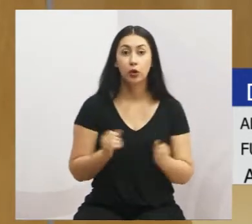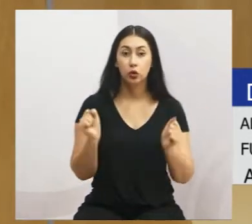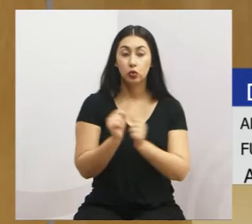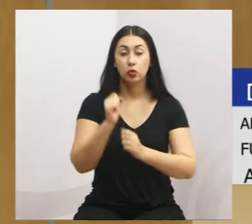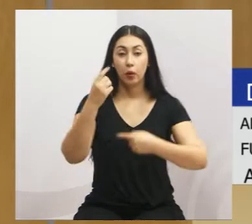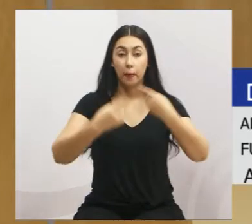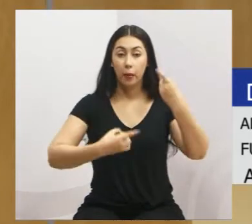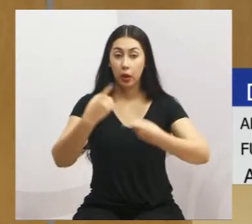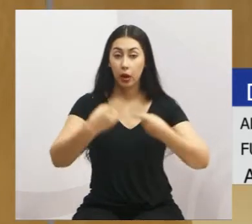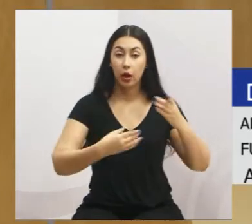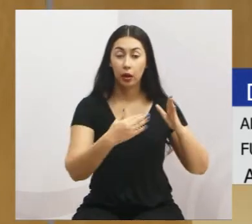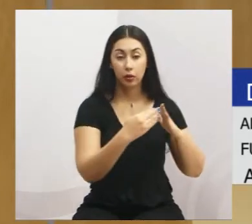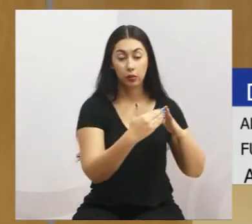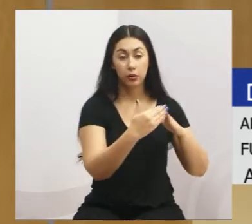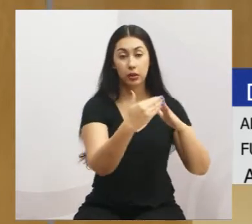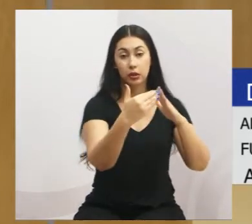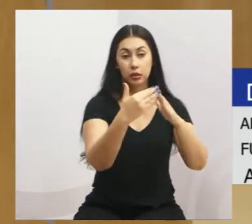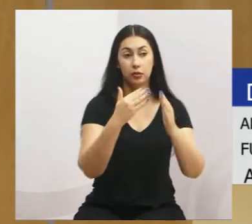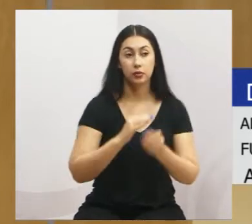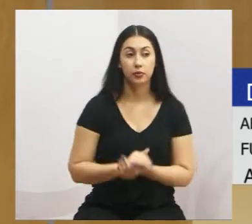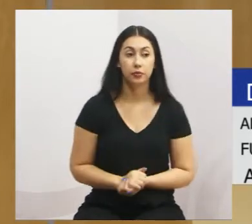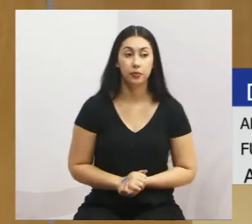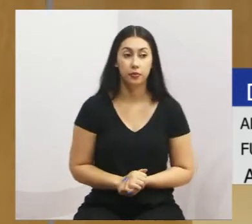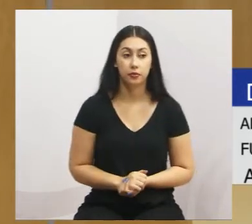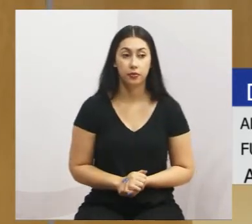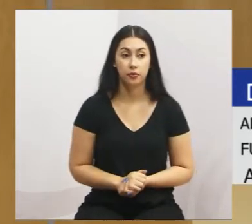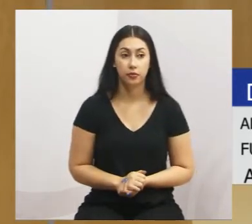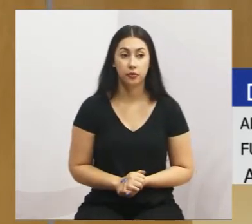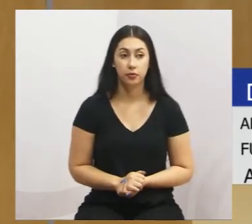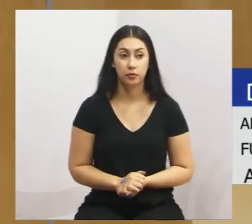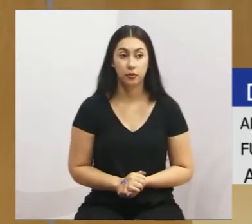Municipal de Habitação de Interesse Social.